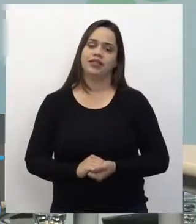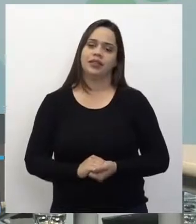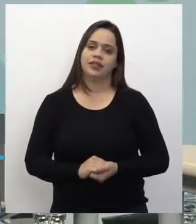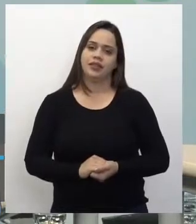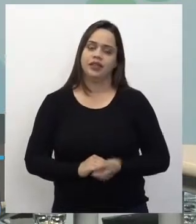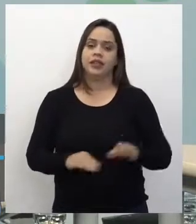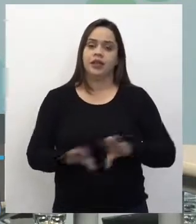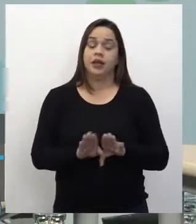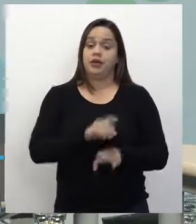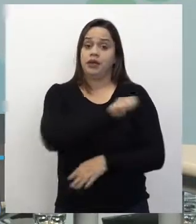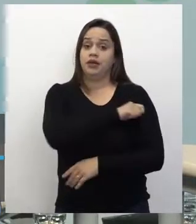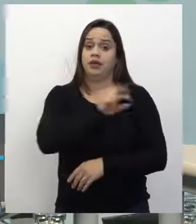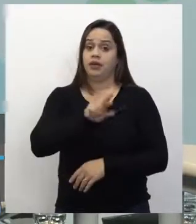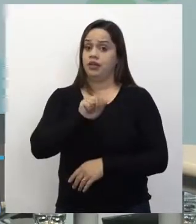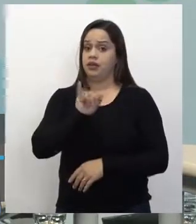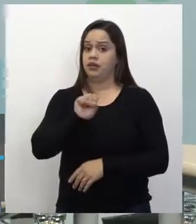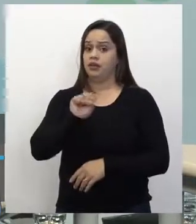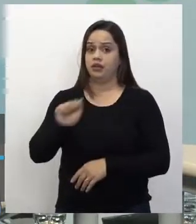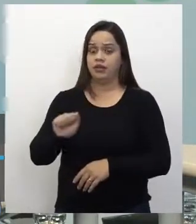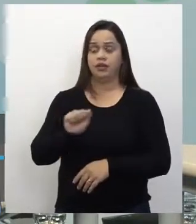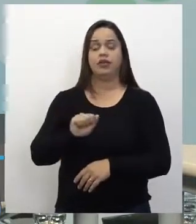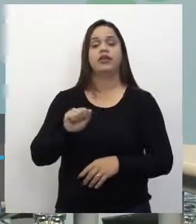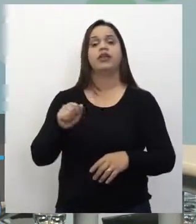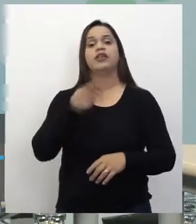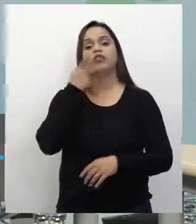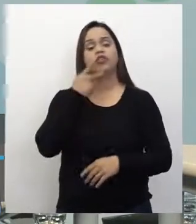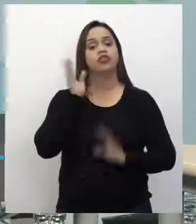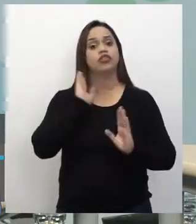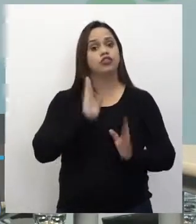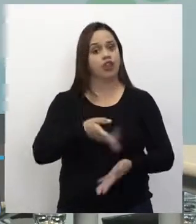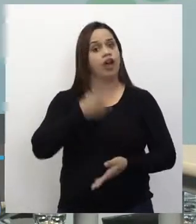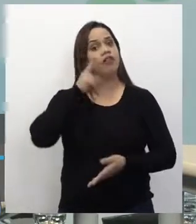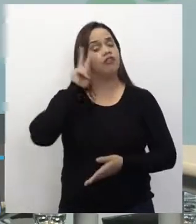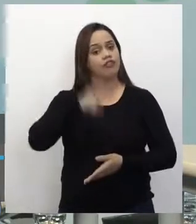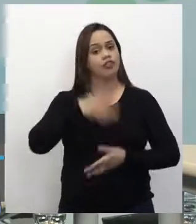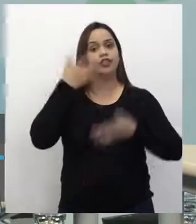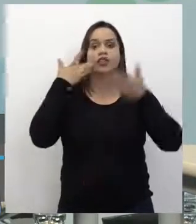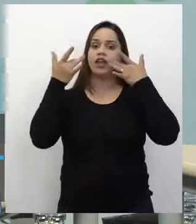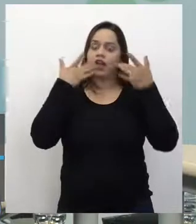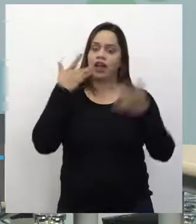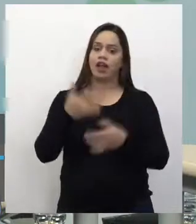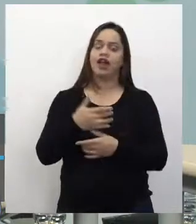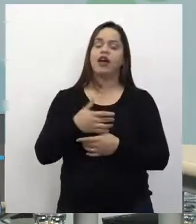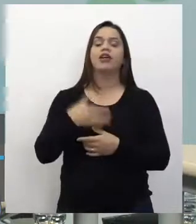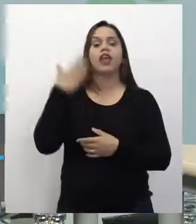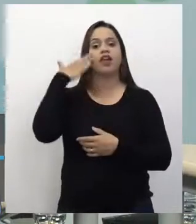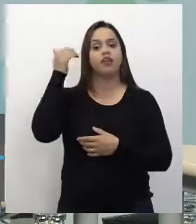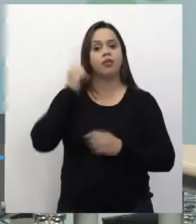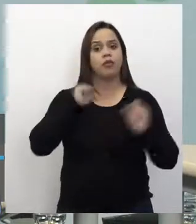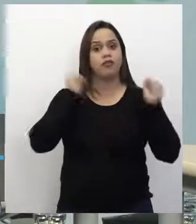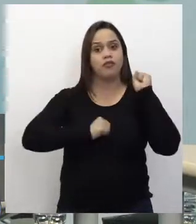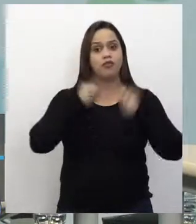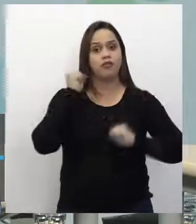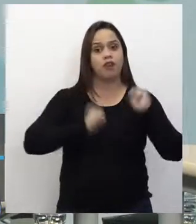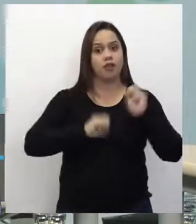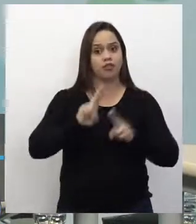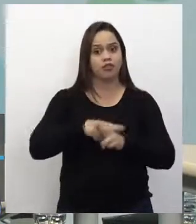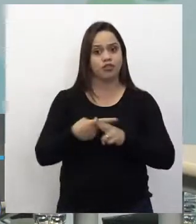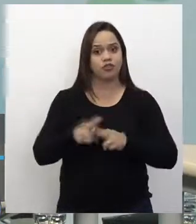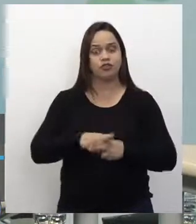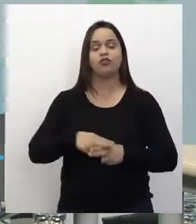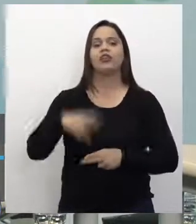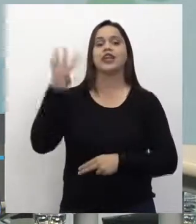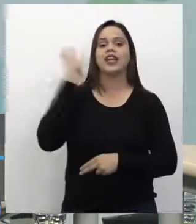E a Raíssa ela assistiu a famosa Fábrica de Chocolate. E foi bastante divertido e